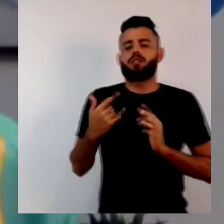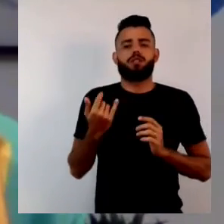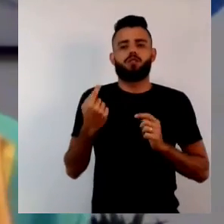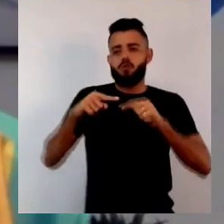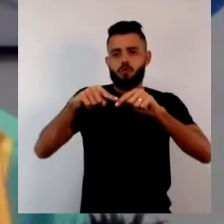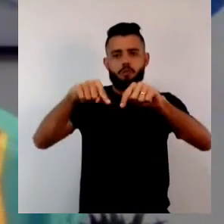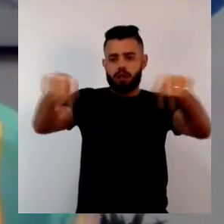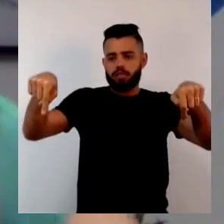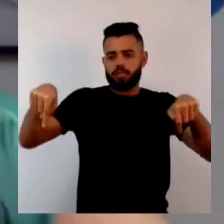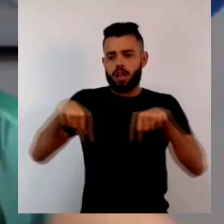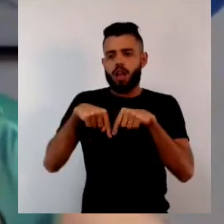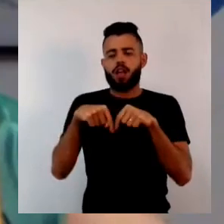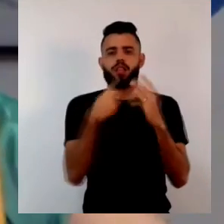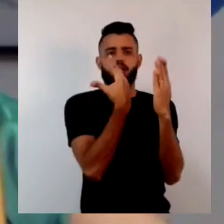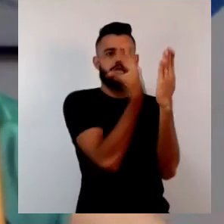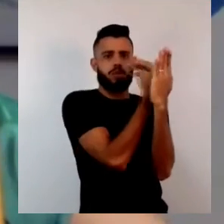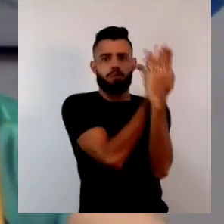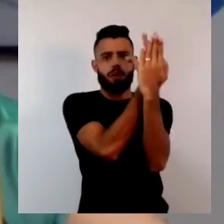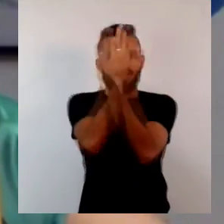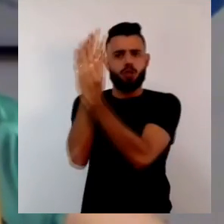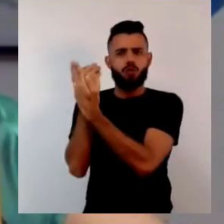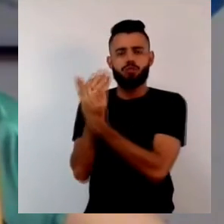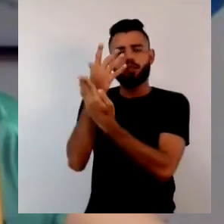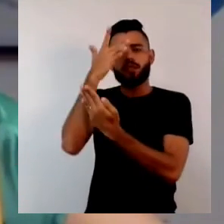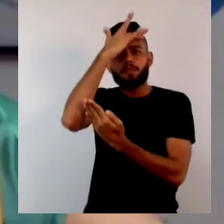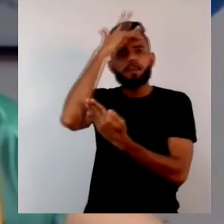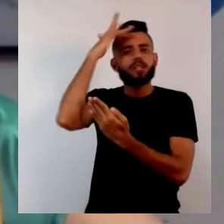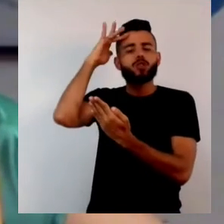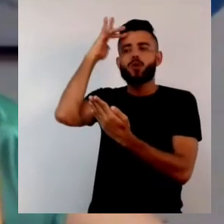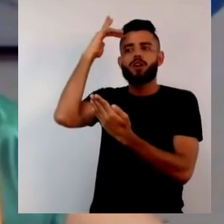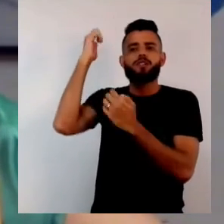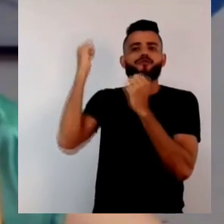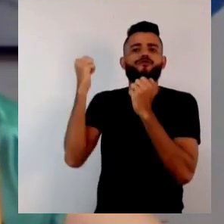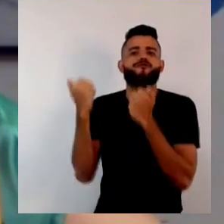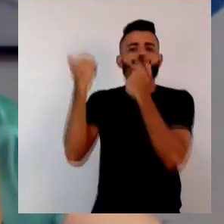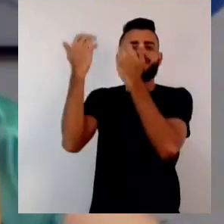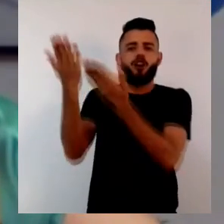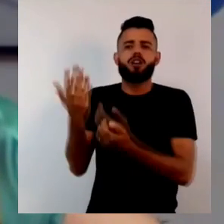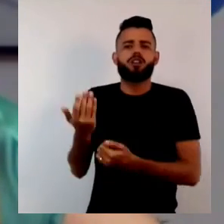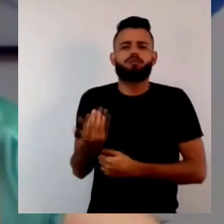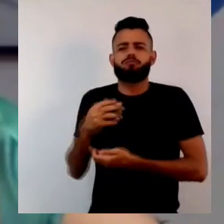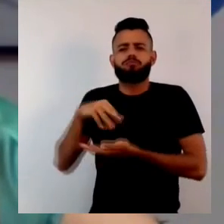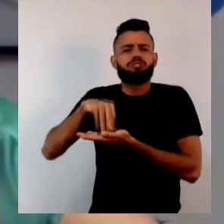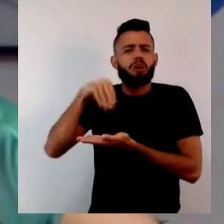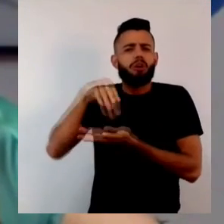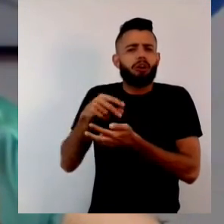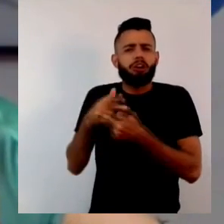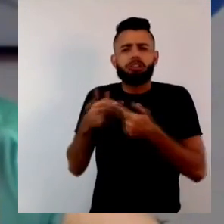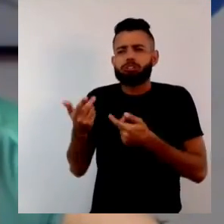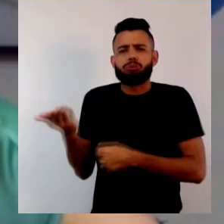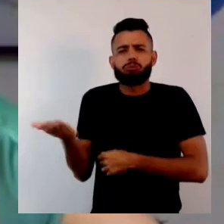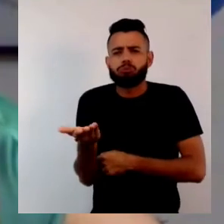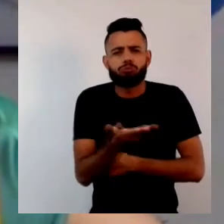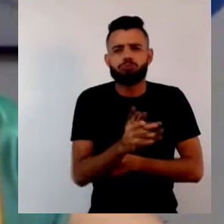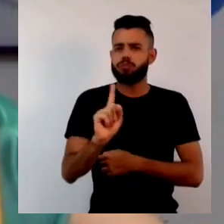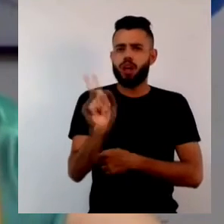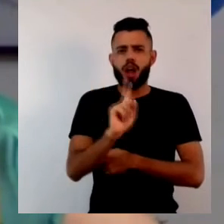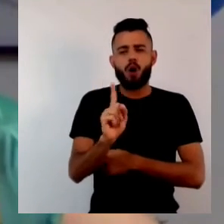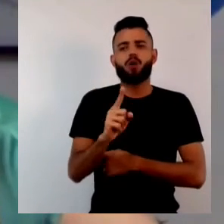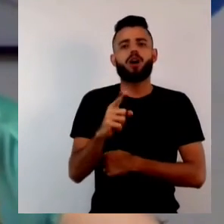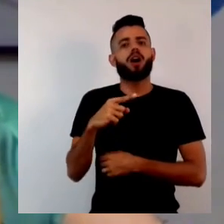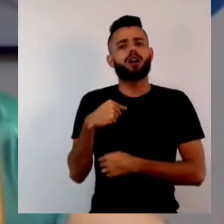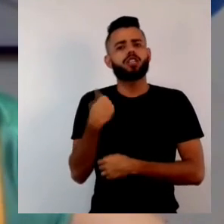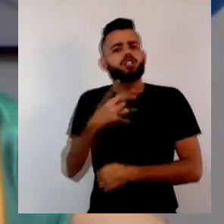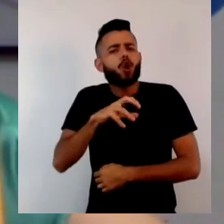um salgadinho do Kit Azia ali com refrigerante. Não, a gente vai para a sala das pessoas, a gente junta grupos de amigas, a gente